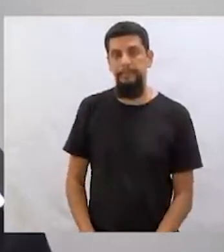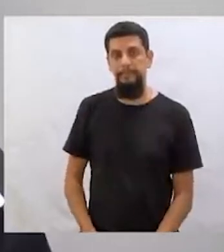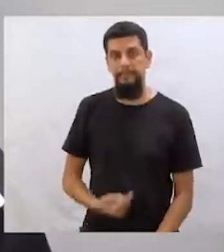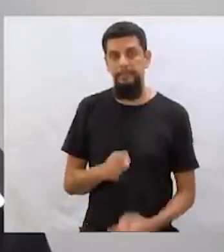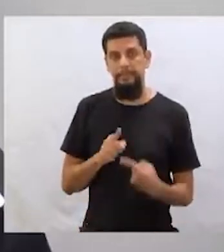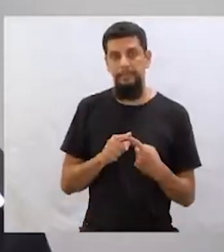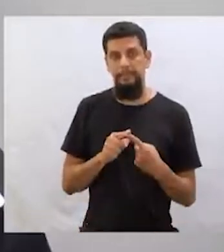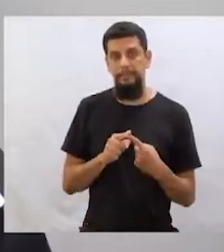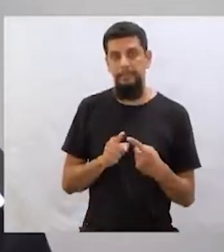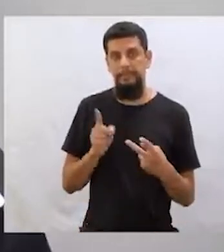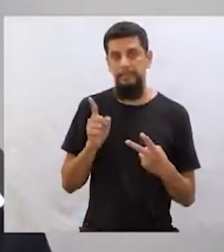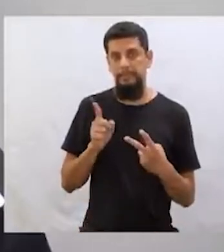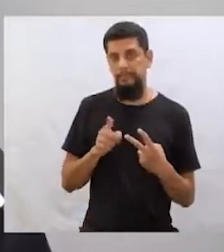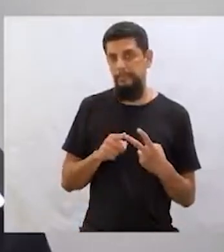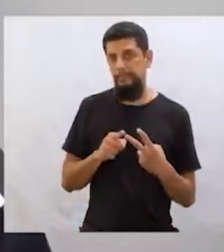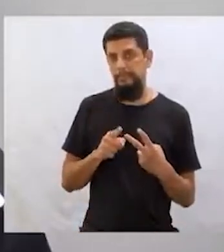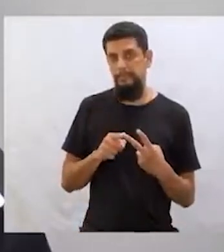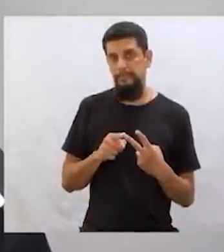5.